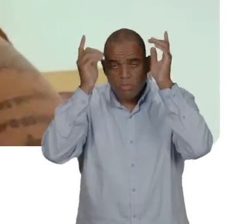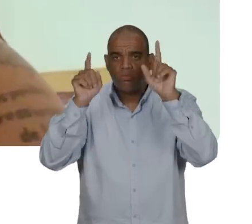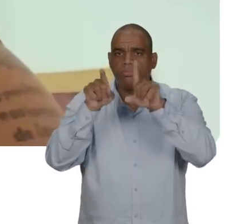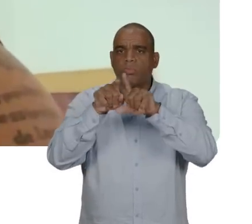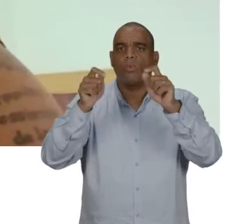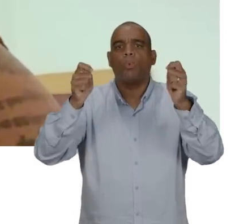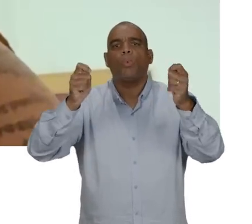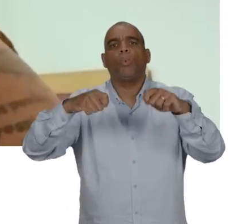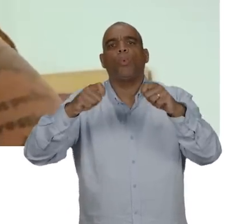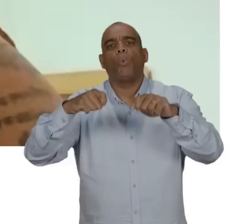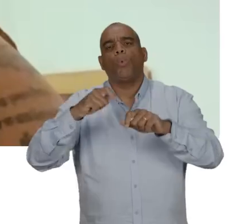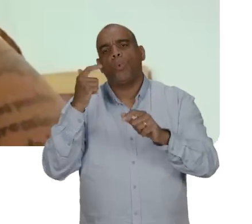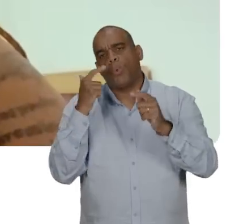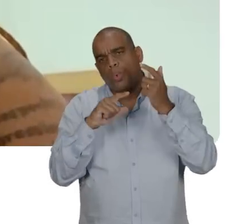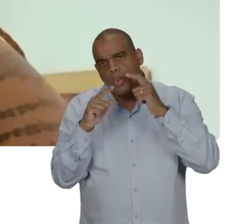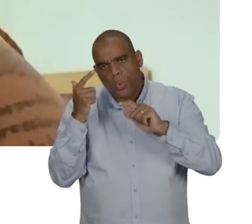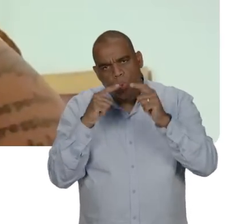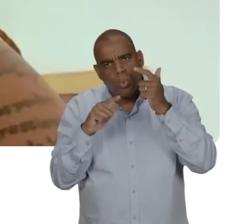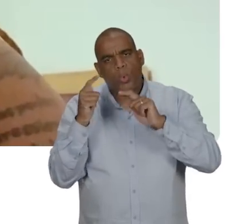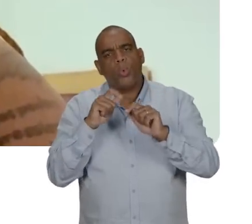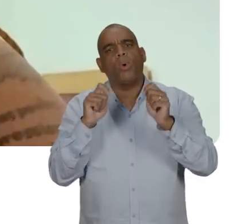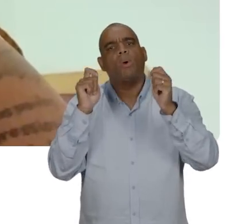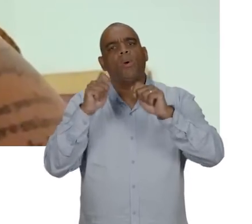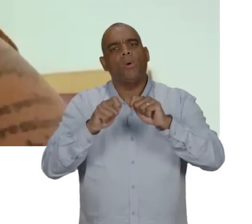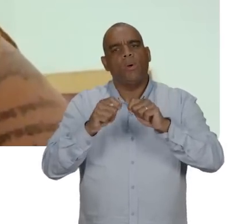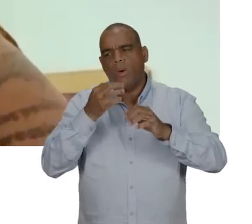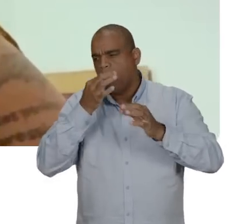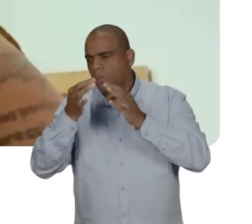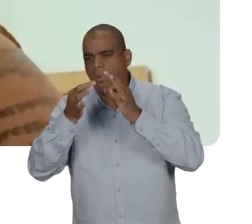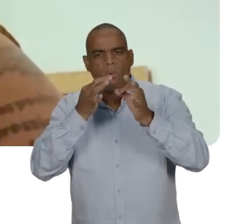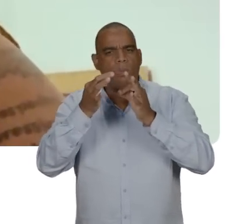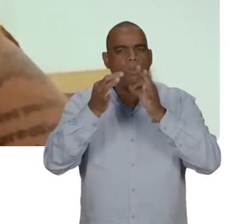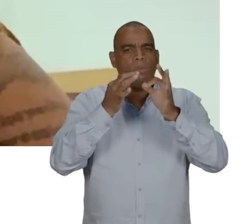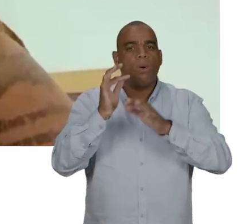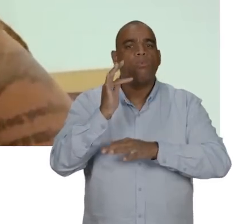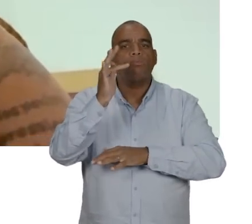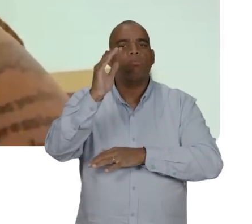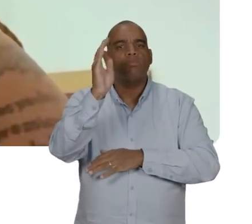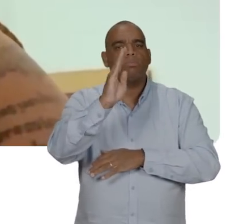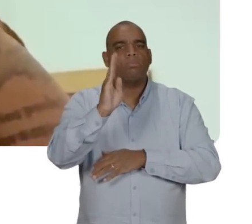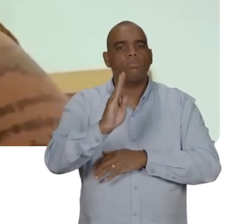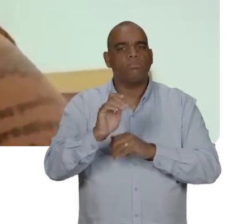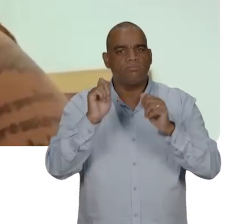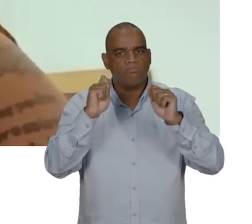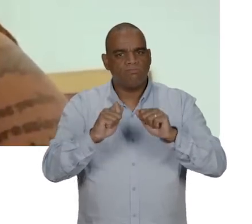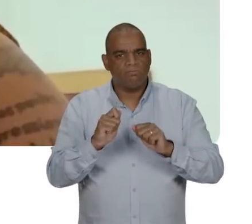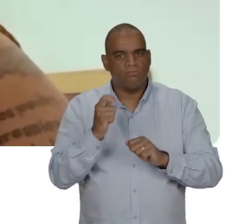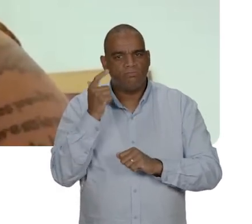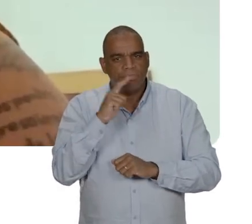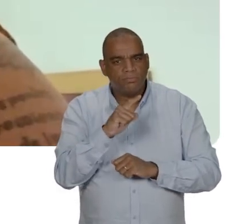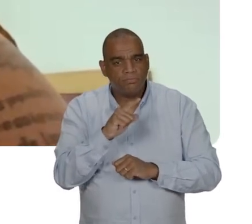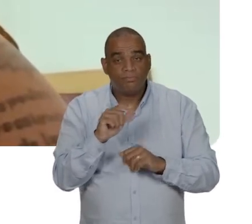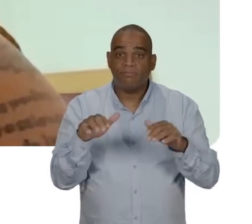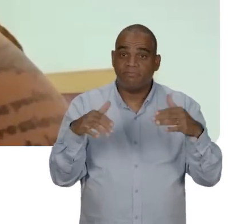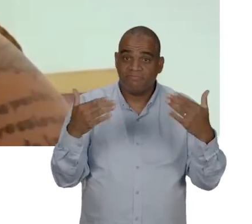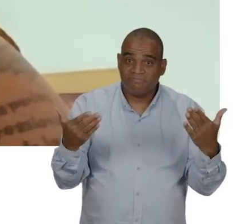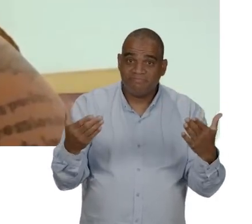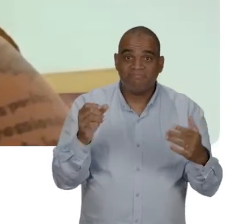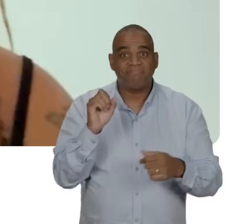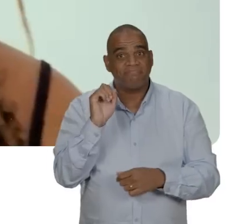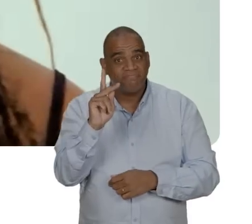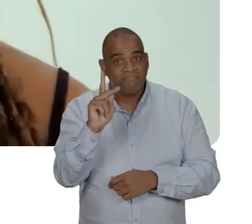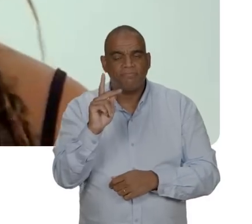indígenas, vão ter condições também de construir, de apitar, de falar, sobre qual é o futuro do Brasil que a gente